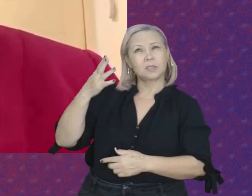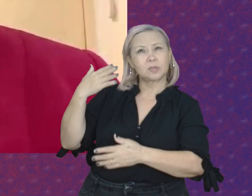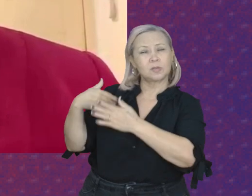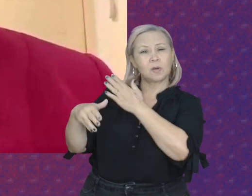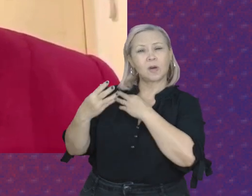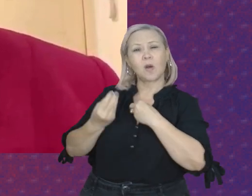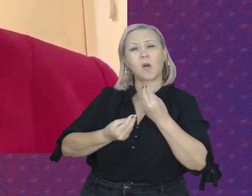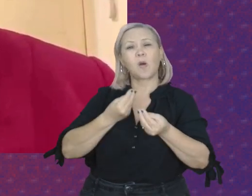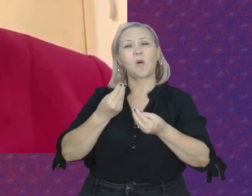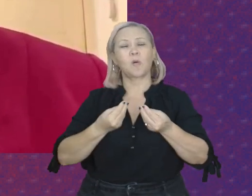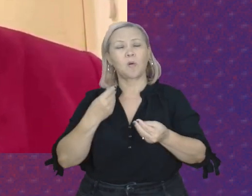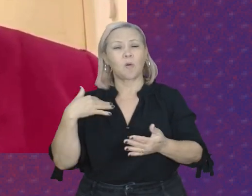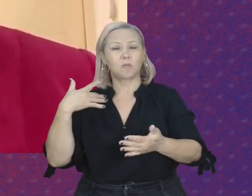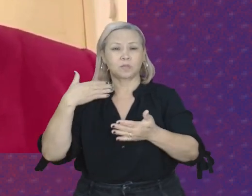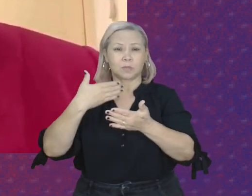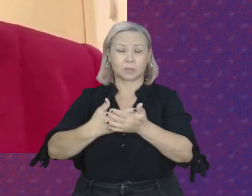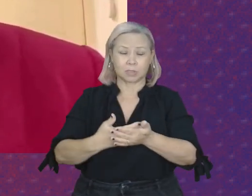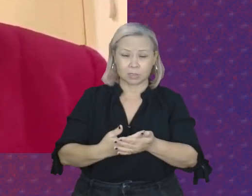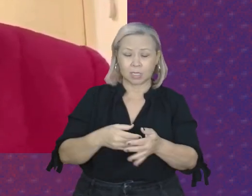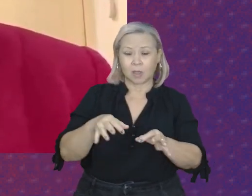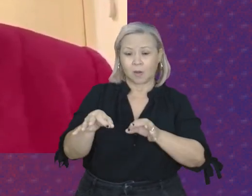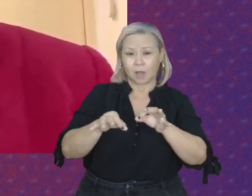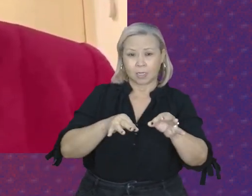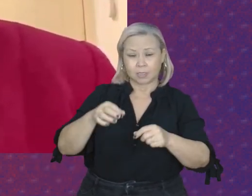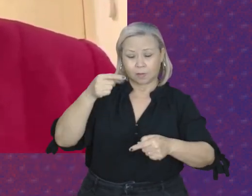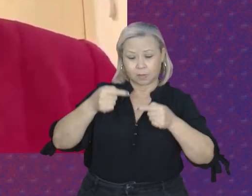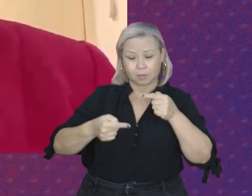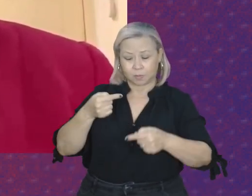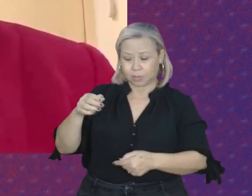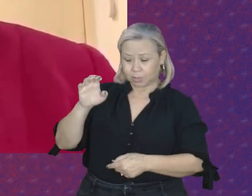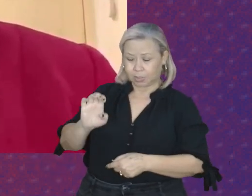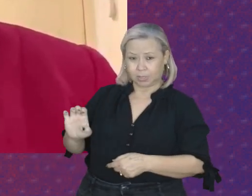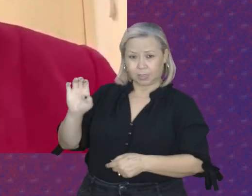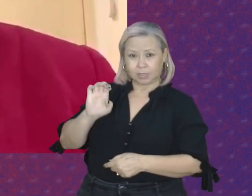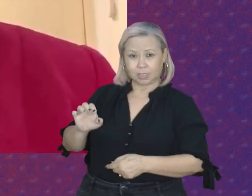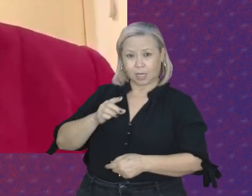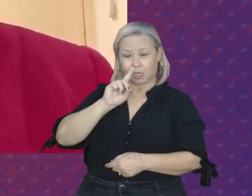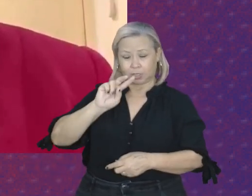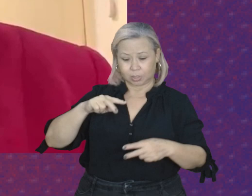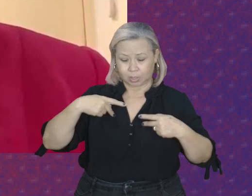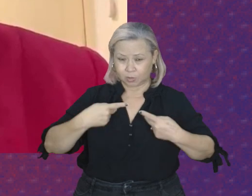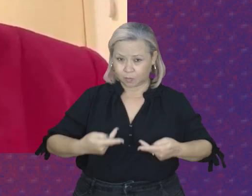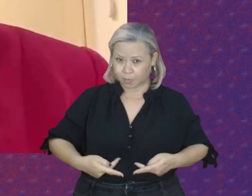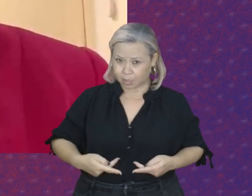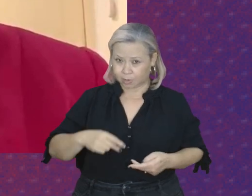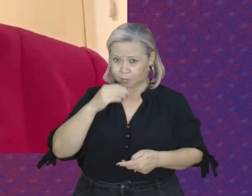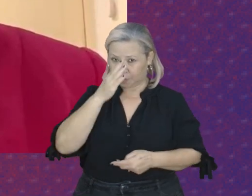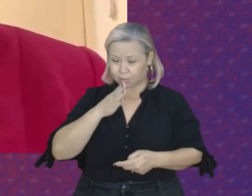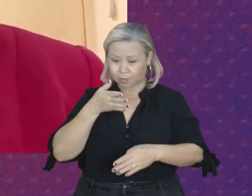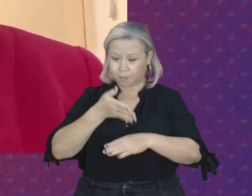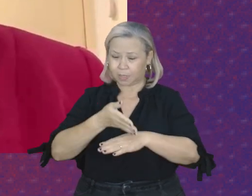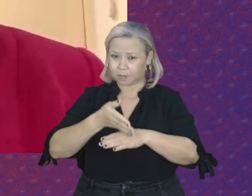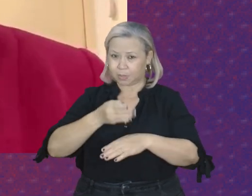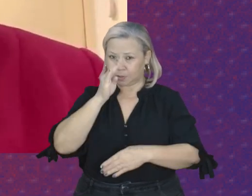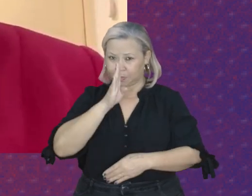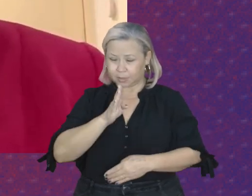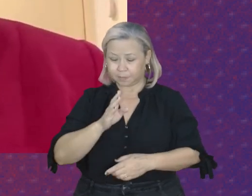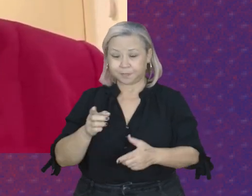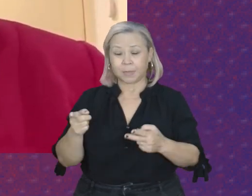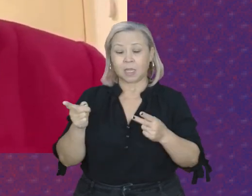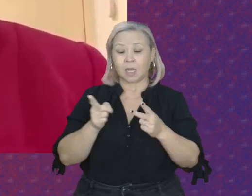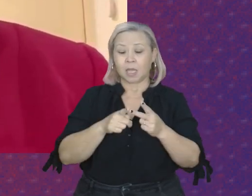vem sendo a construção das políticas de Estado em direitos humanos no Brasil, a participação do Brasil. Em segundo